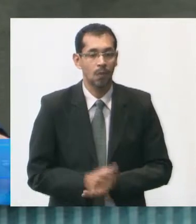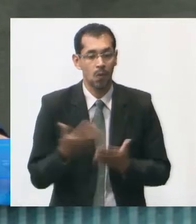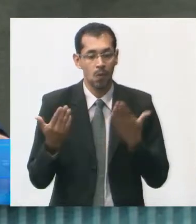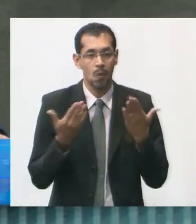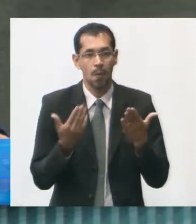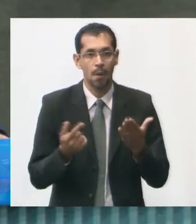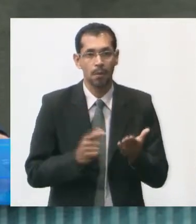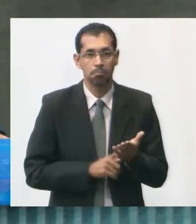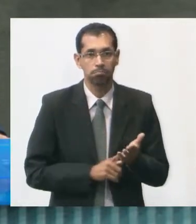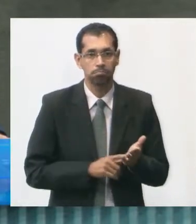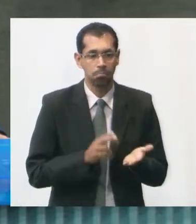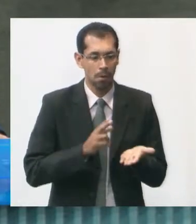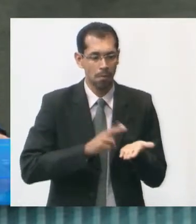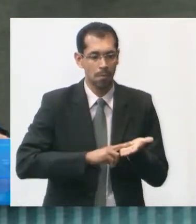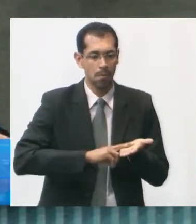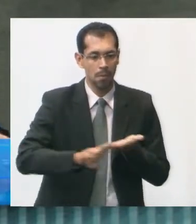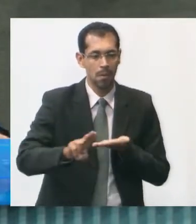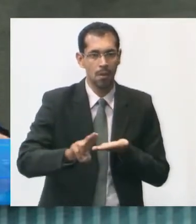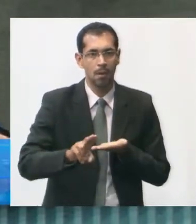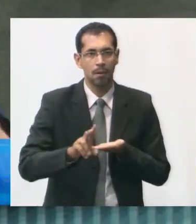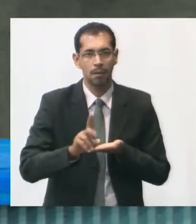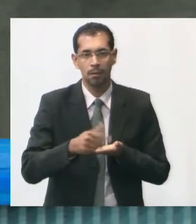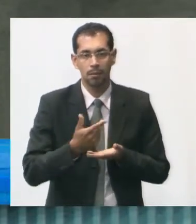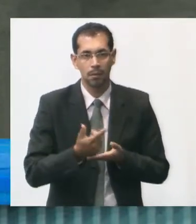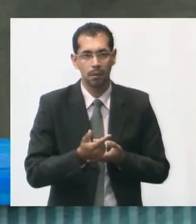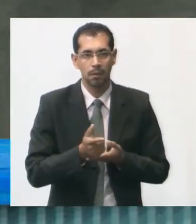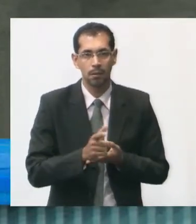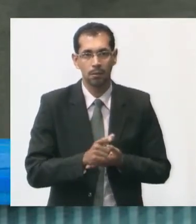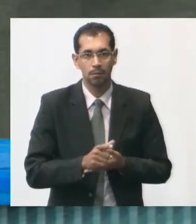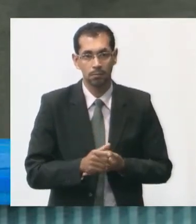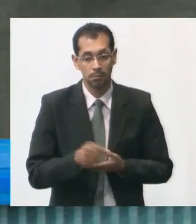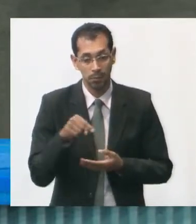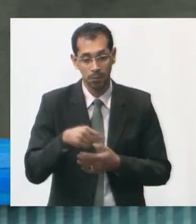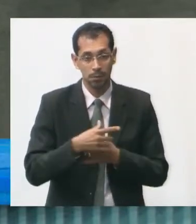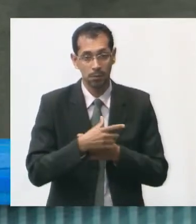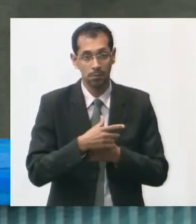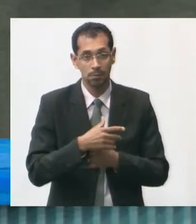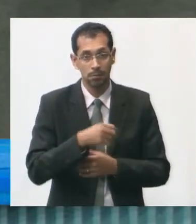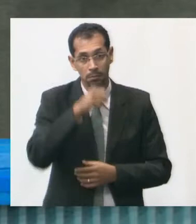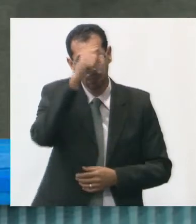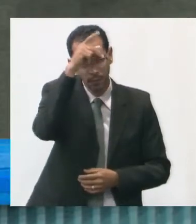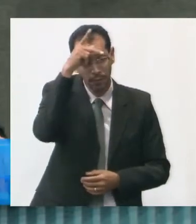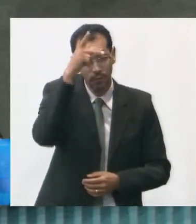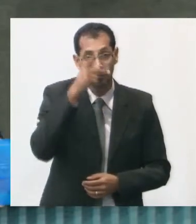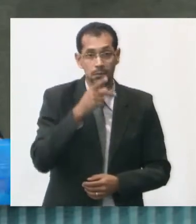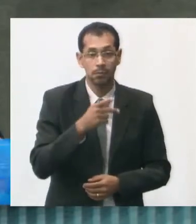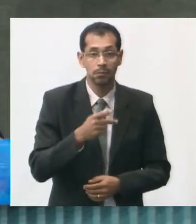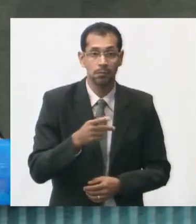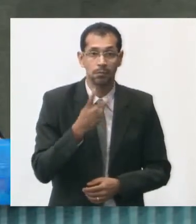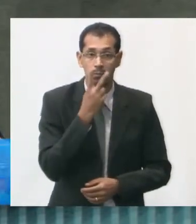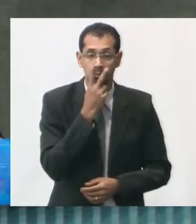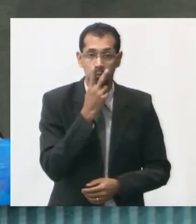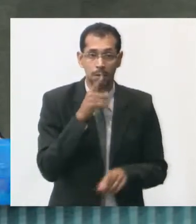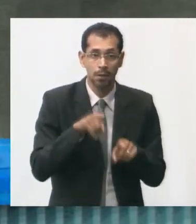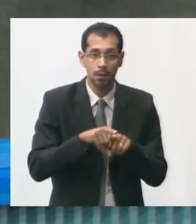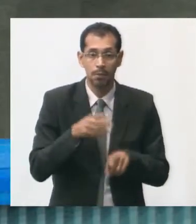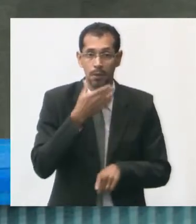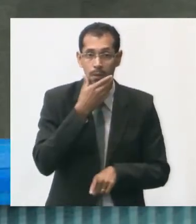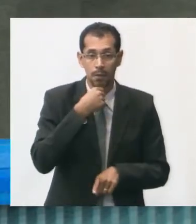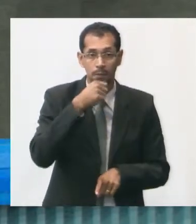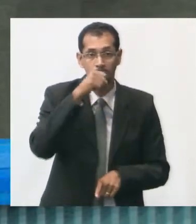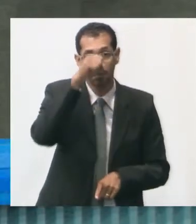Vitória, ao prefeito Luciano Rezende, para que a Prefeitura pudesse